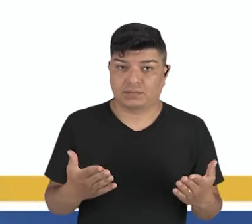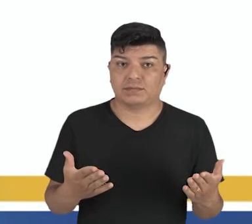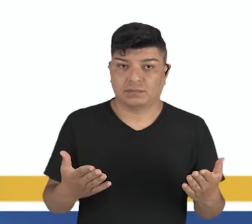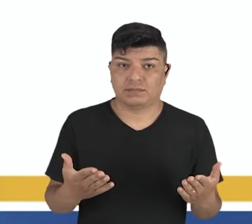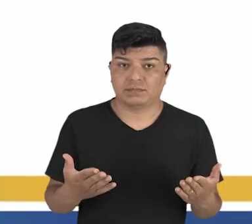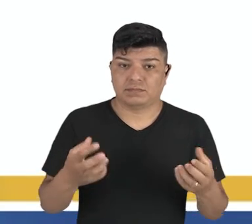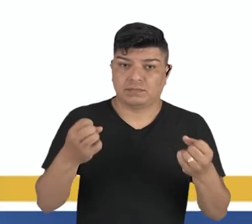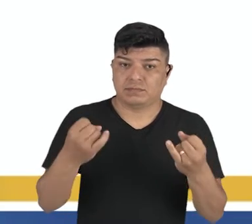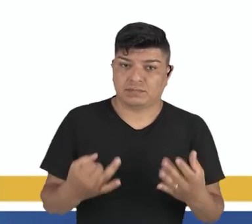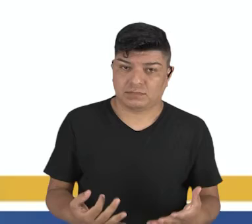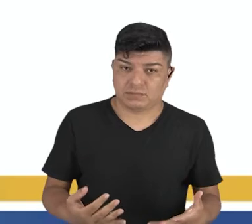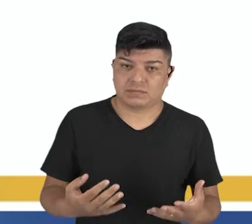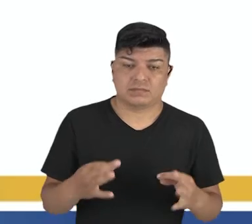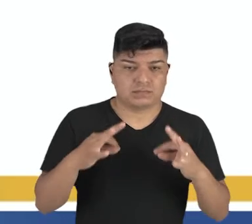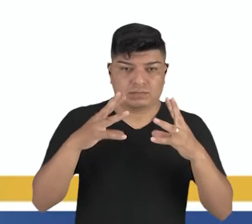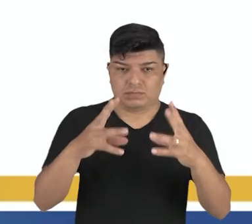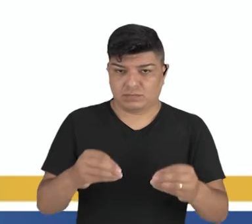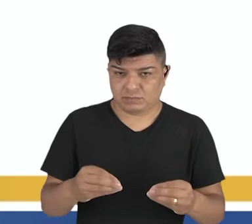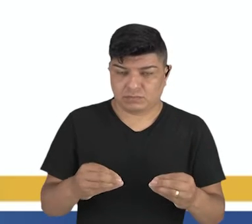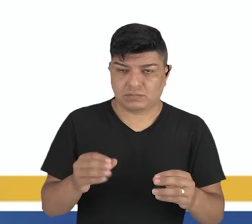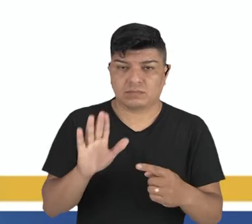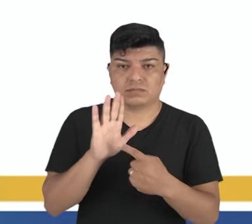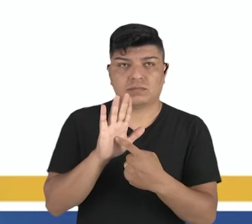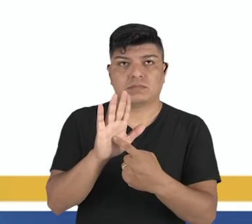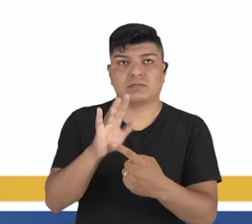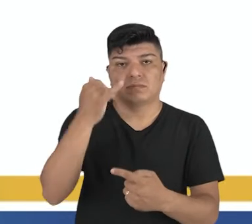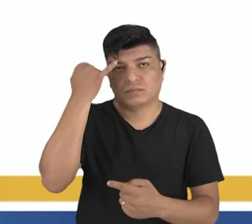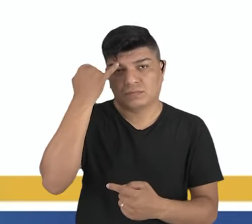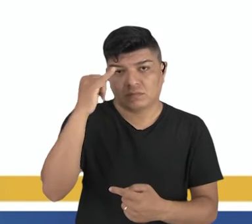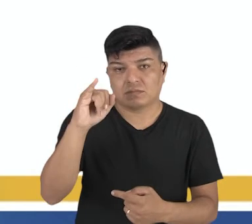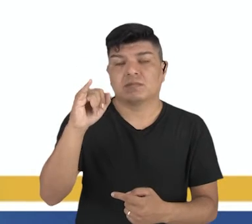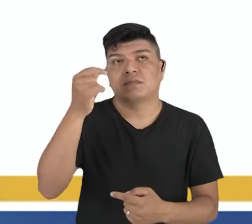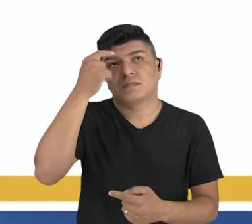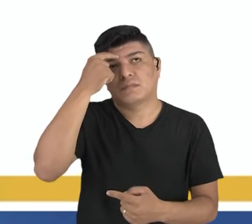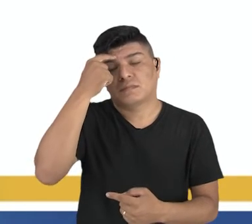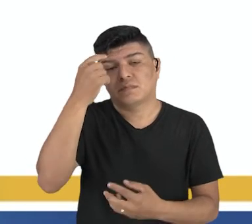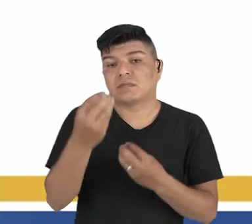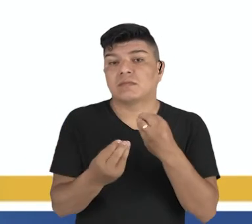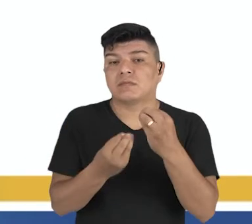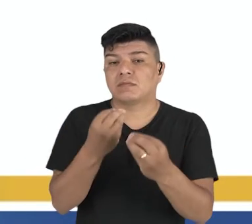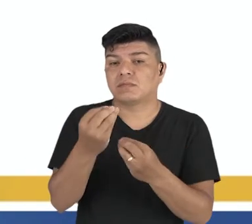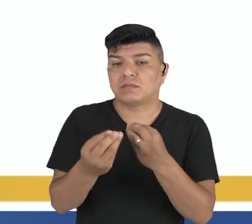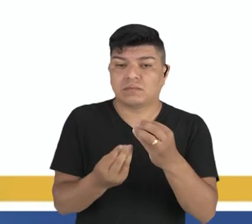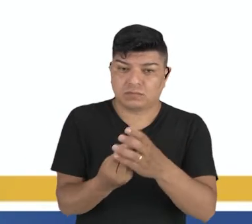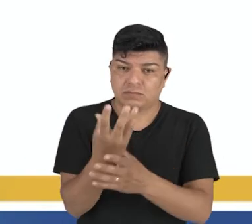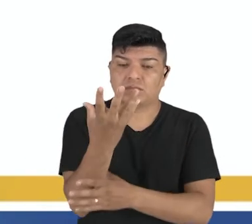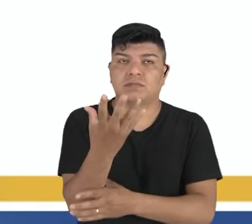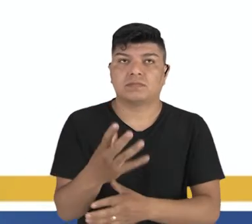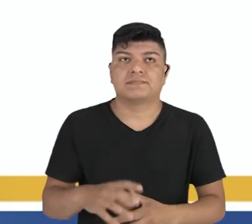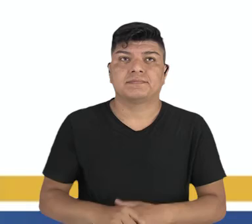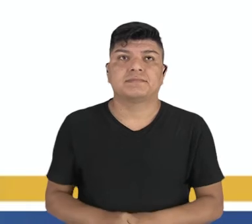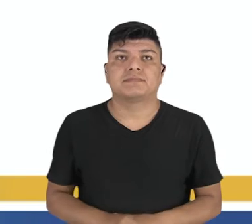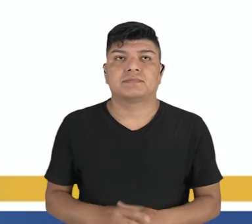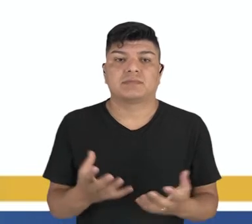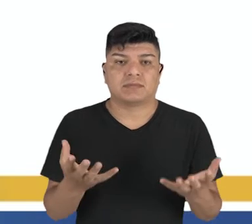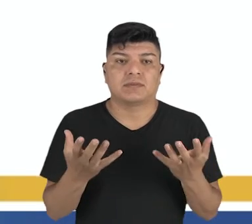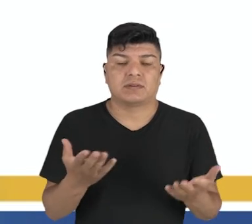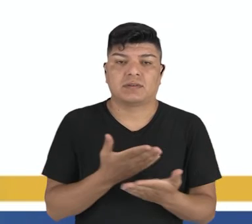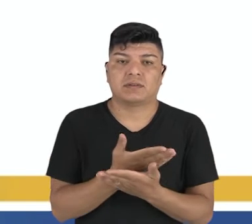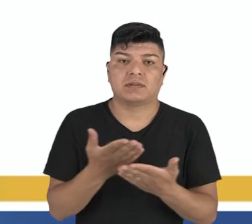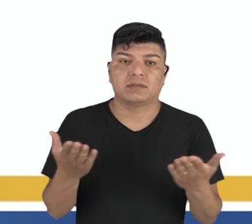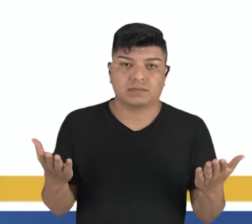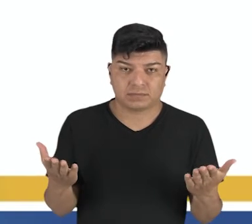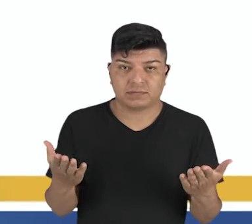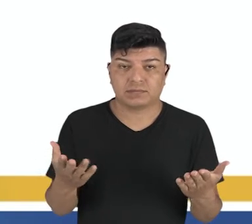nós falamos sobre dados, estatísticas, e a ideia aqui é pensar como esses dados são construídos, o que eu quero que vocês